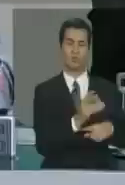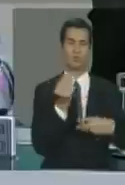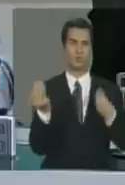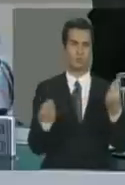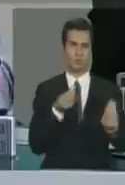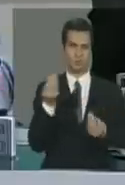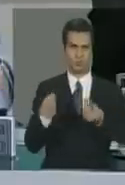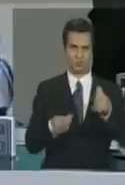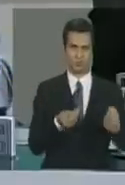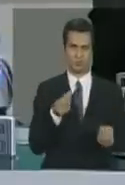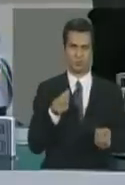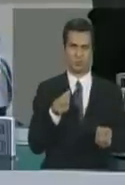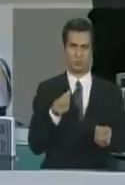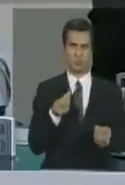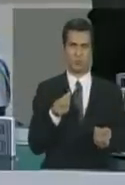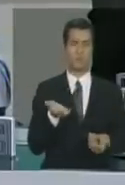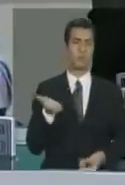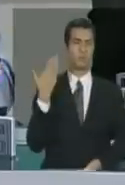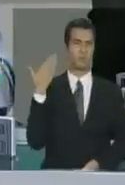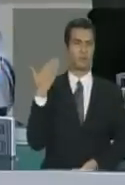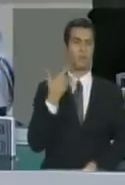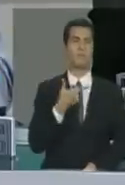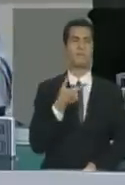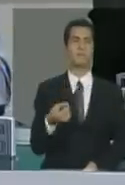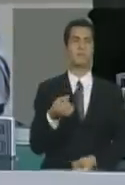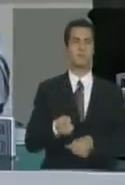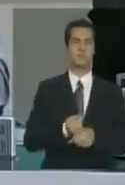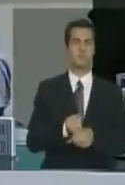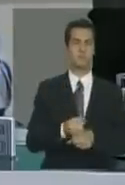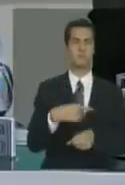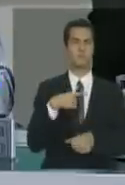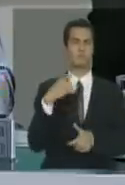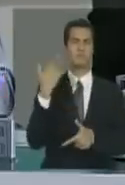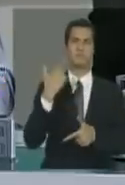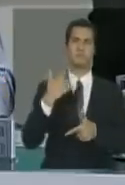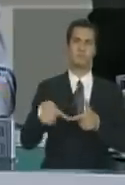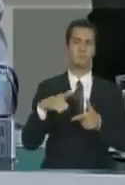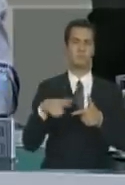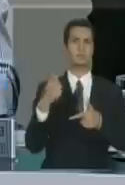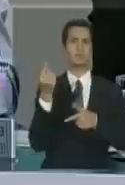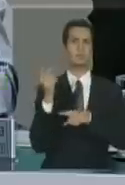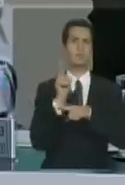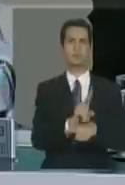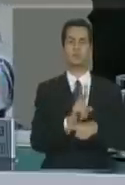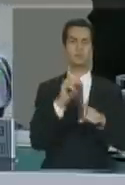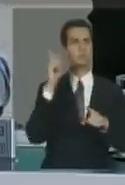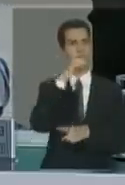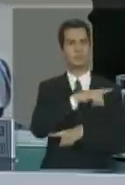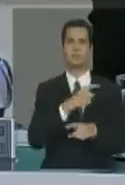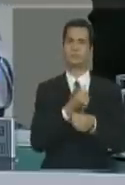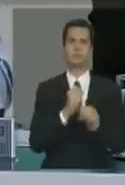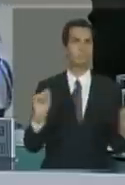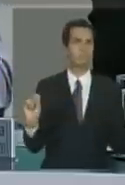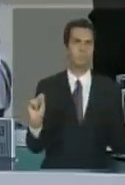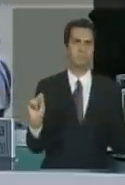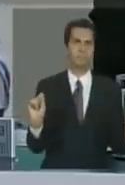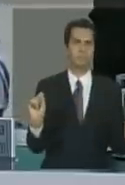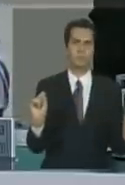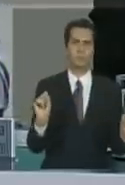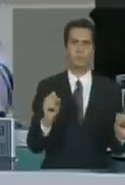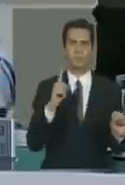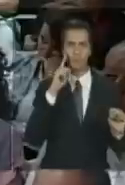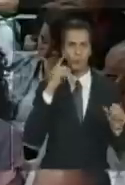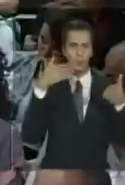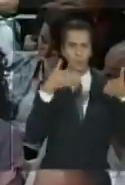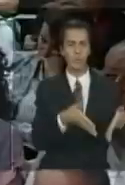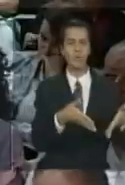foi buscado, foi vivido nos últimos 20 anos, se revela completamente insuficiente e completamente fora do foco do